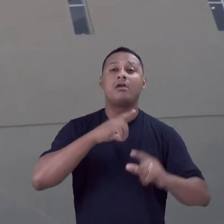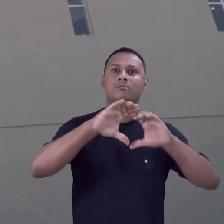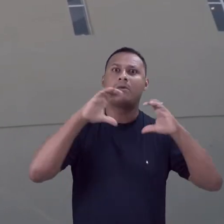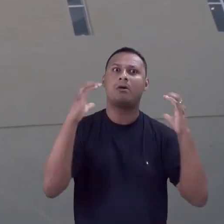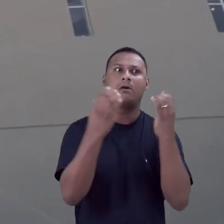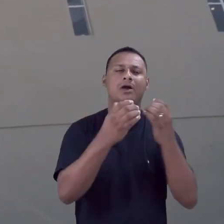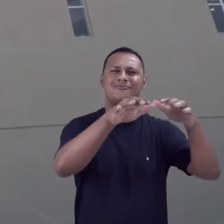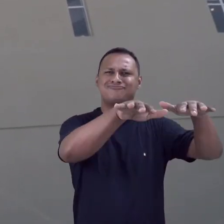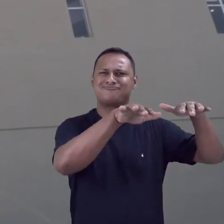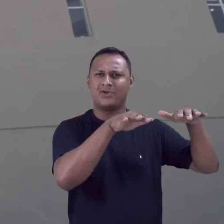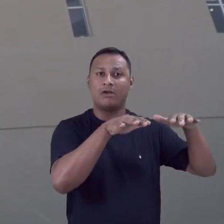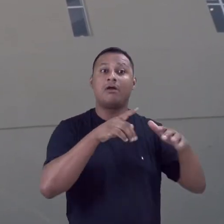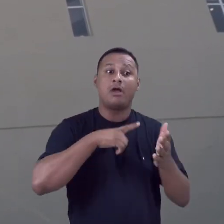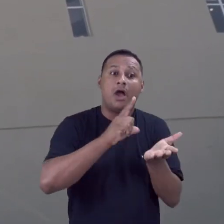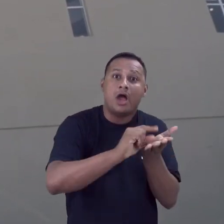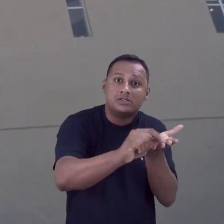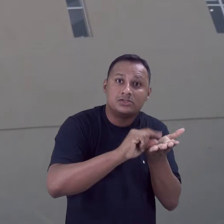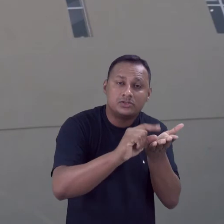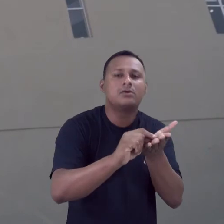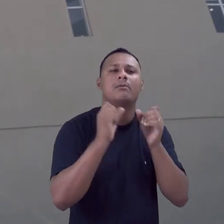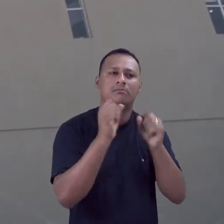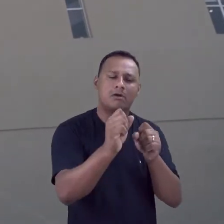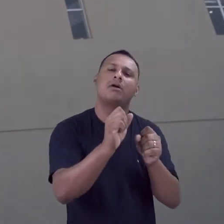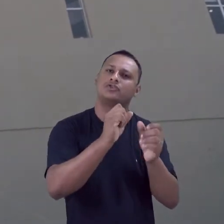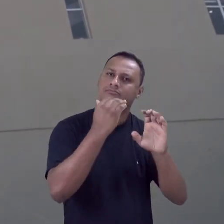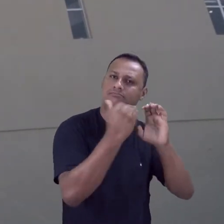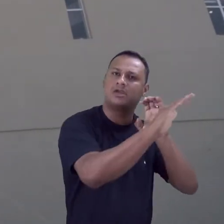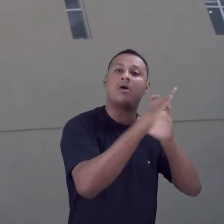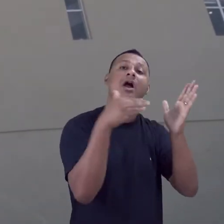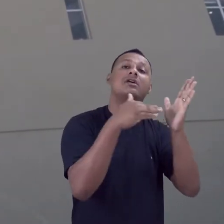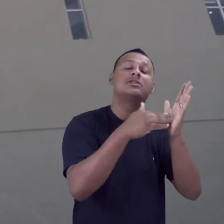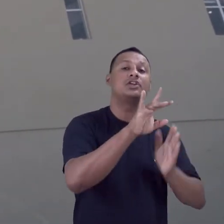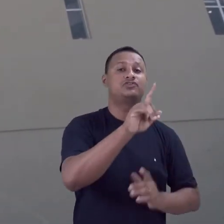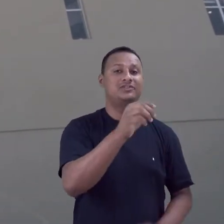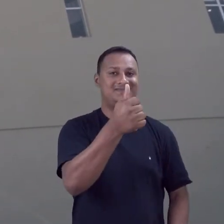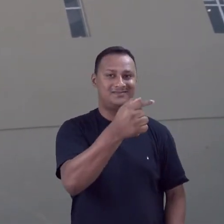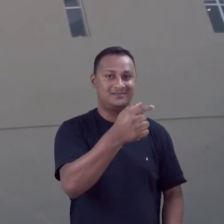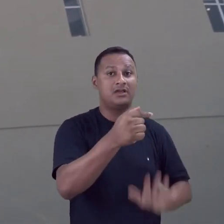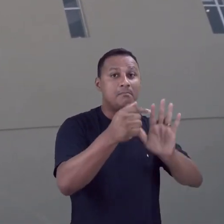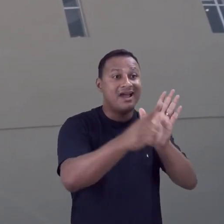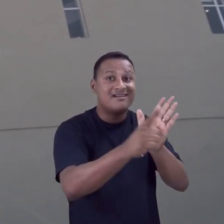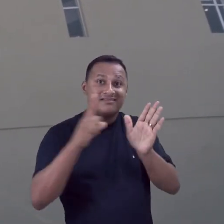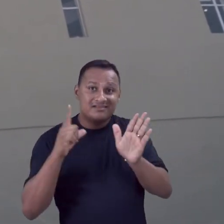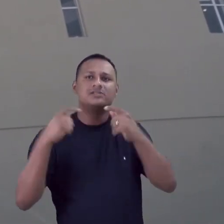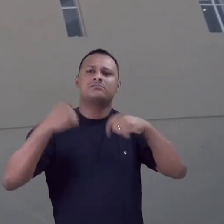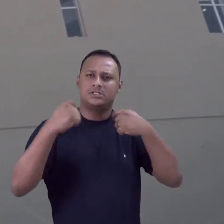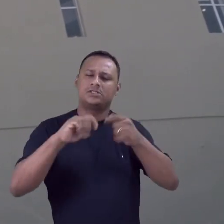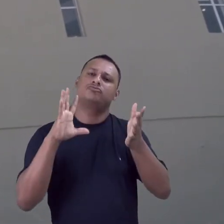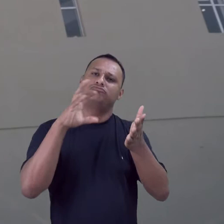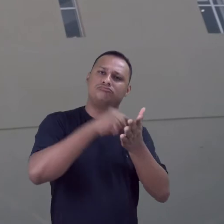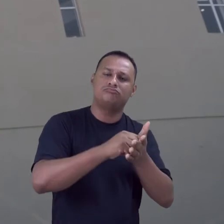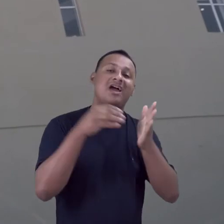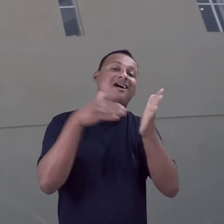fique atento, porque apesar do envio do artigo poder ser feito até o dia 17, você precisa fazer a sua inscrição até